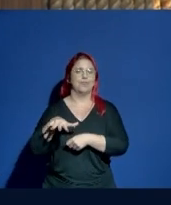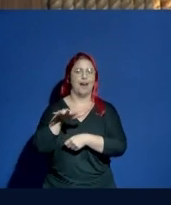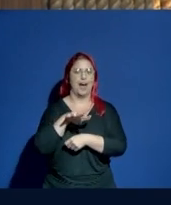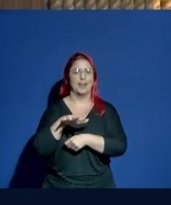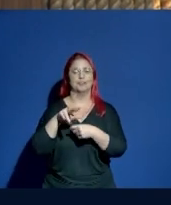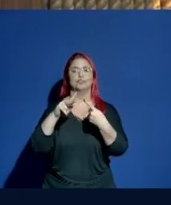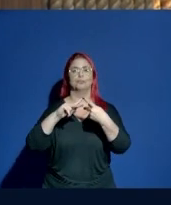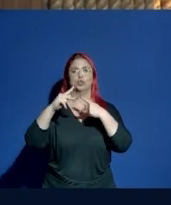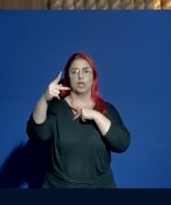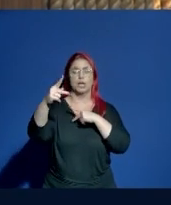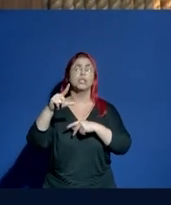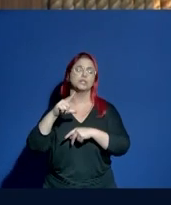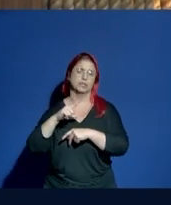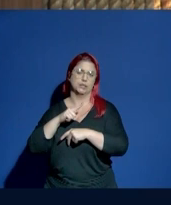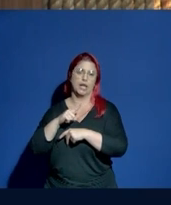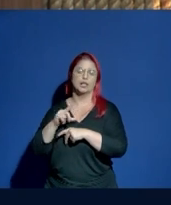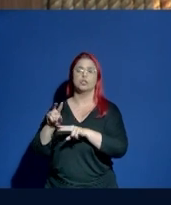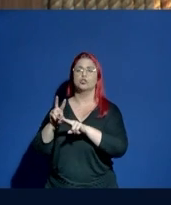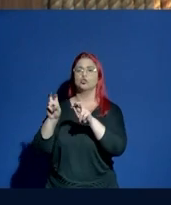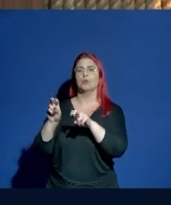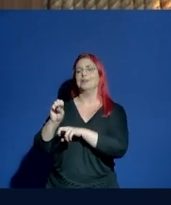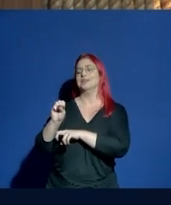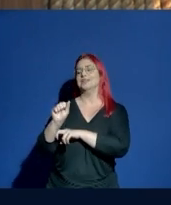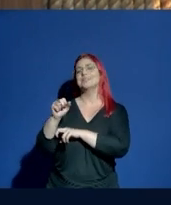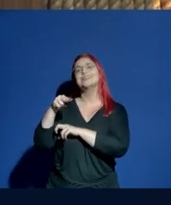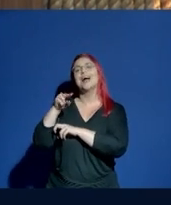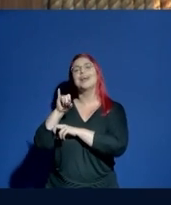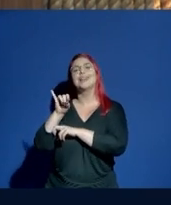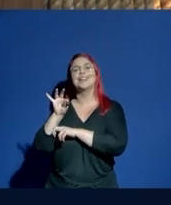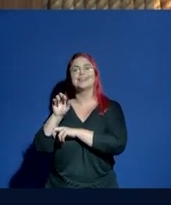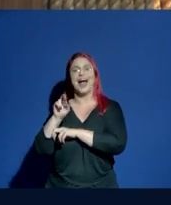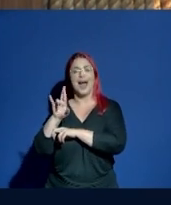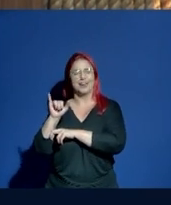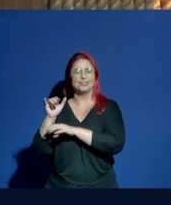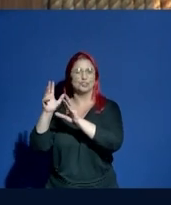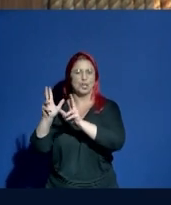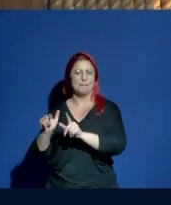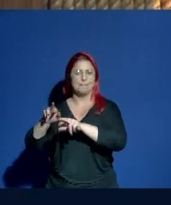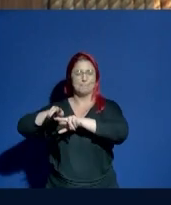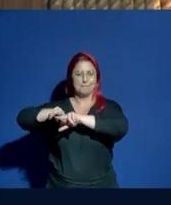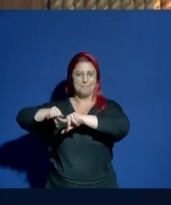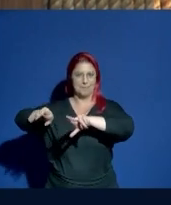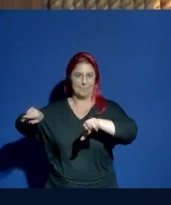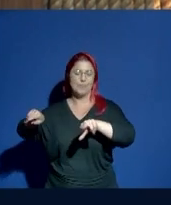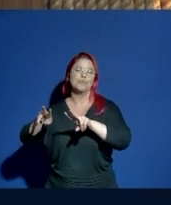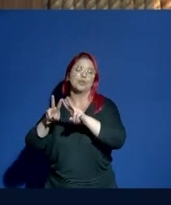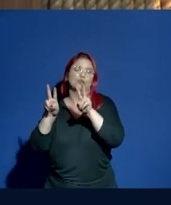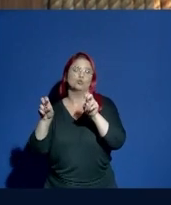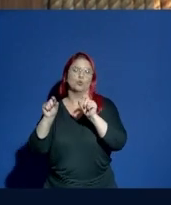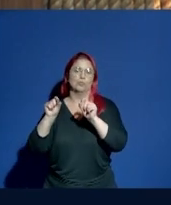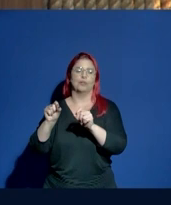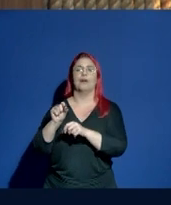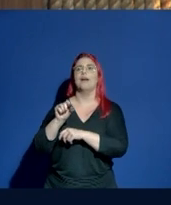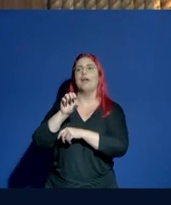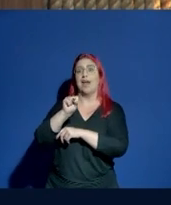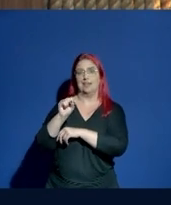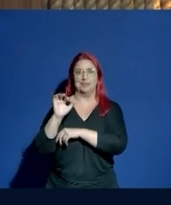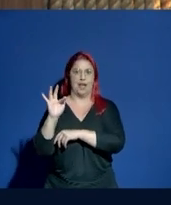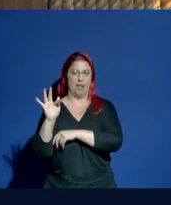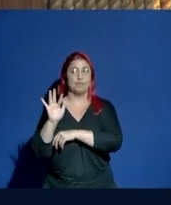as questões sanitárias, que ganharam muito corpo desde 2018, com principalmente a história da SF na